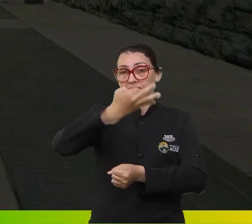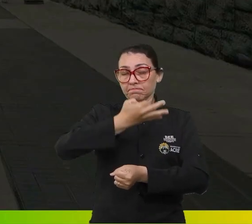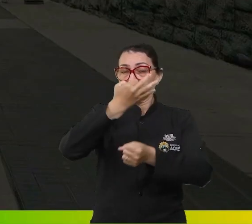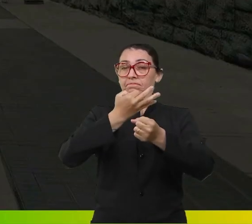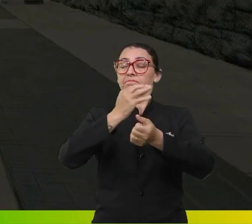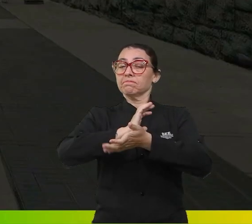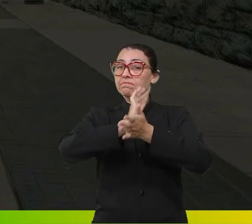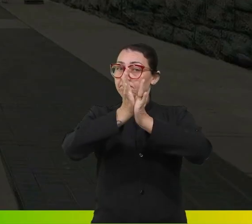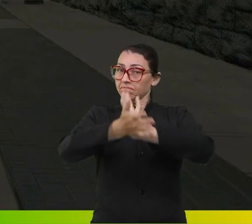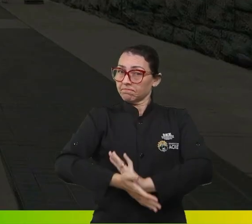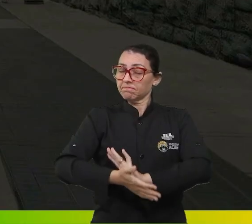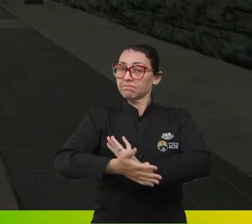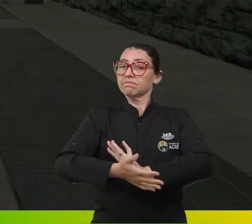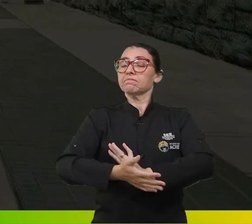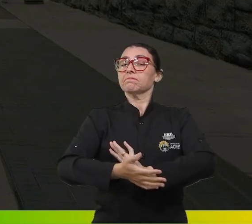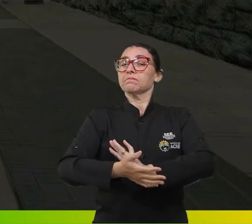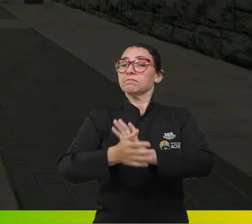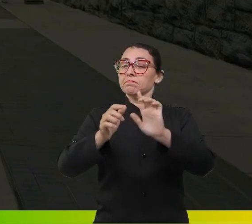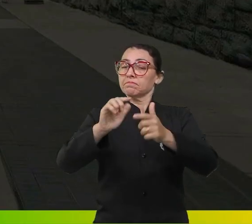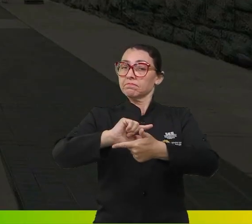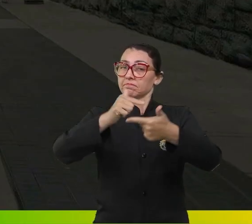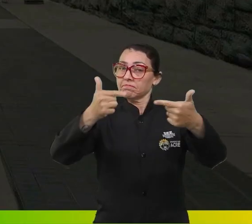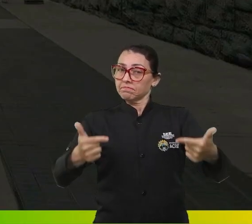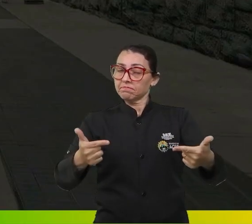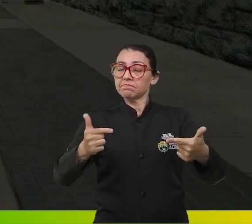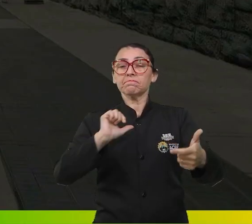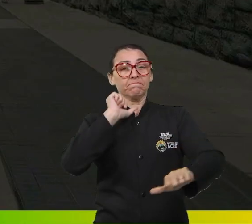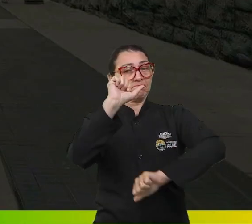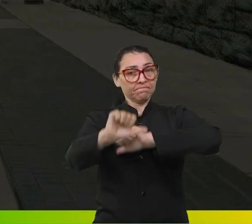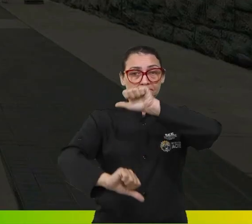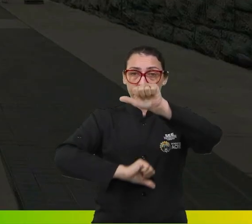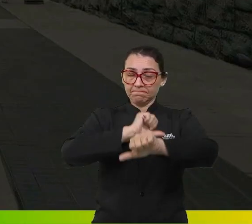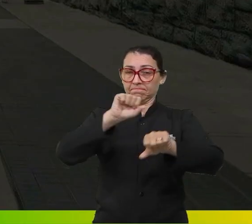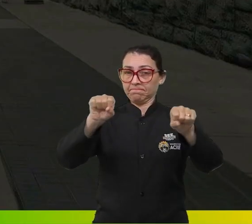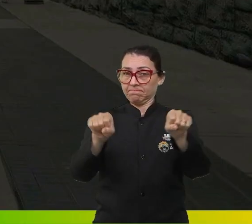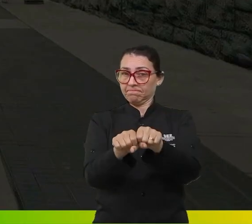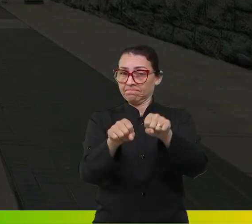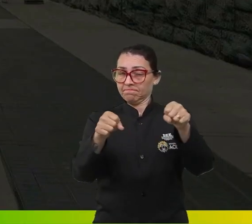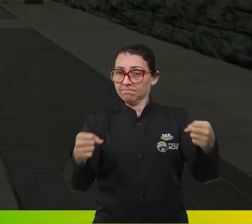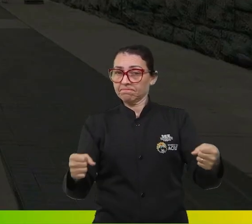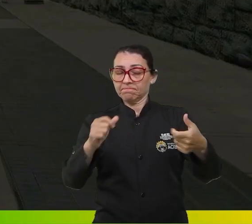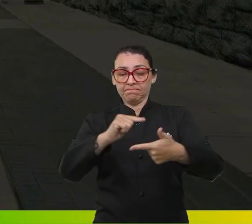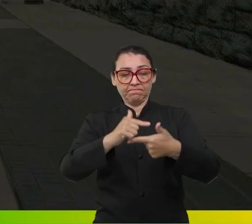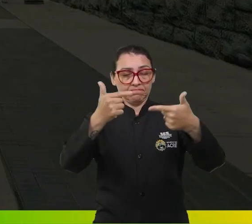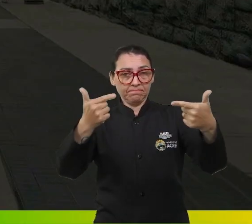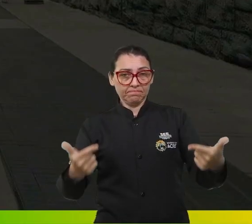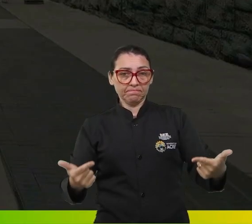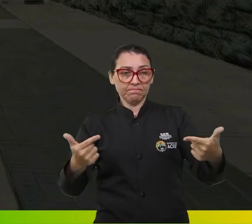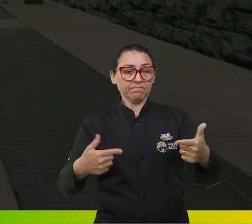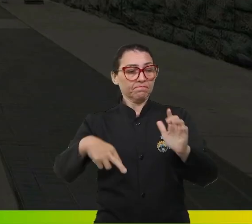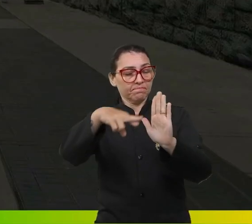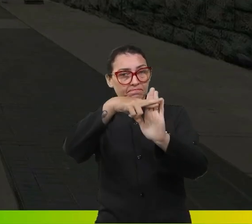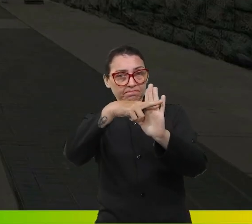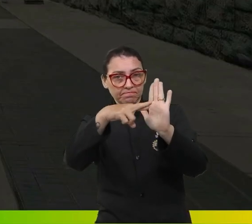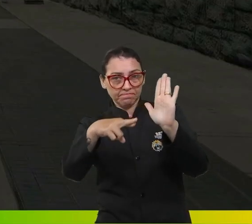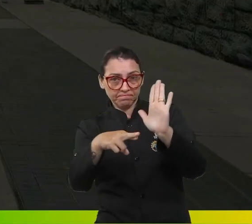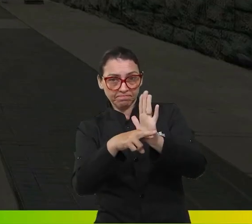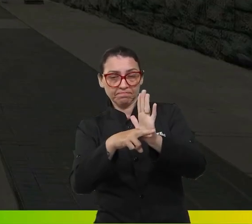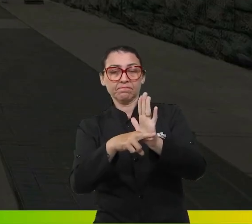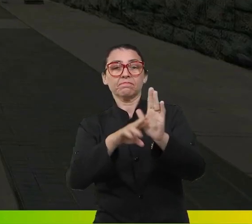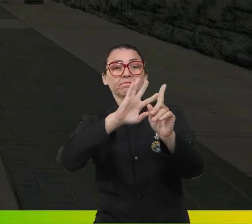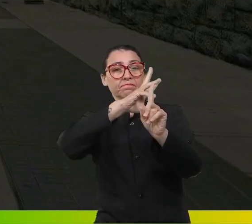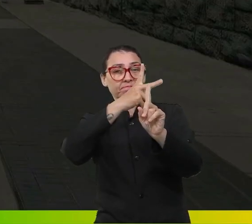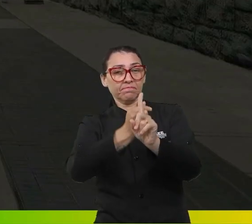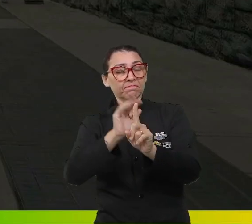obras permanentes e tradicionais. Então, traz essa ruptura com o tradicional, com as artes que são presas lá